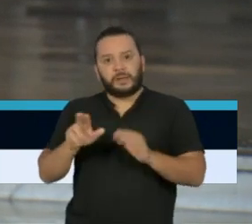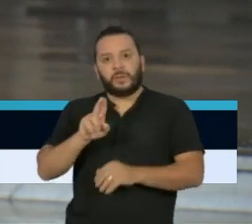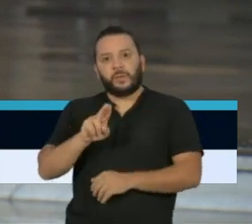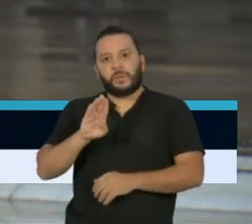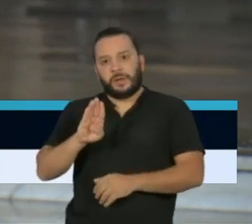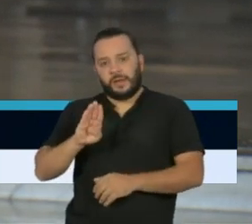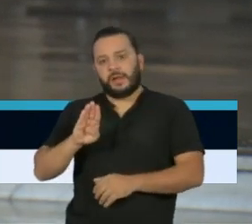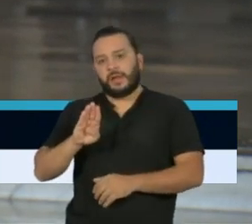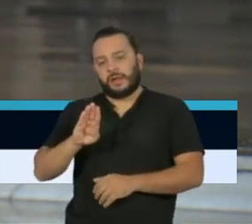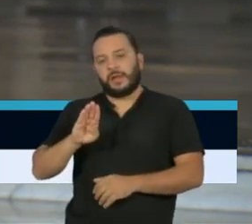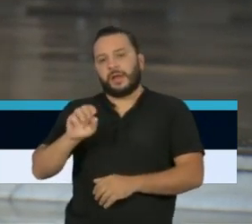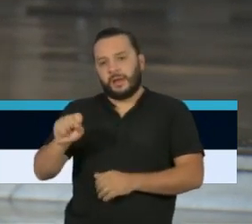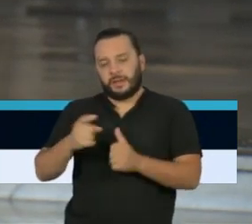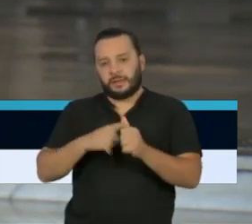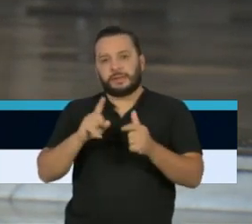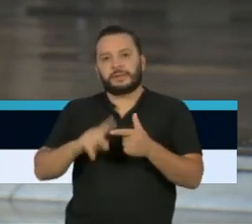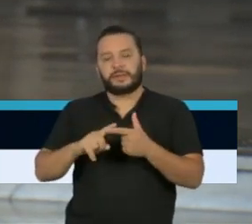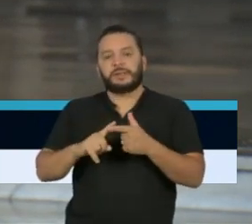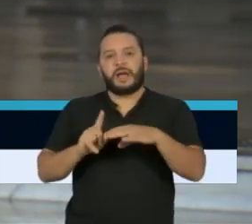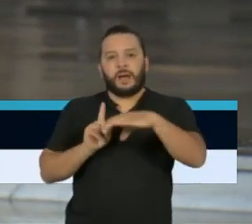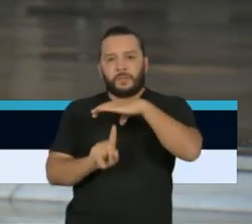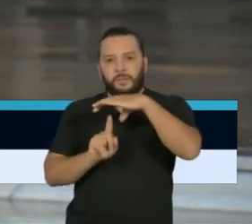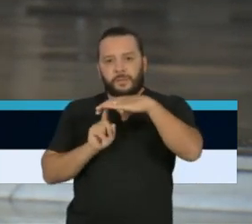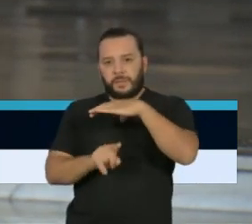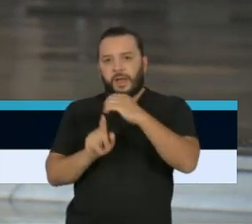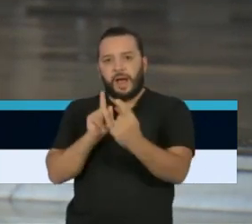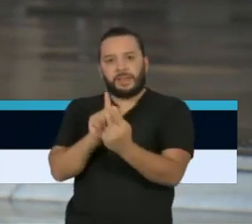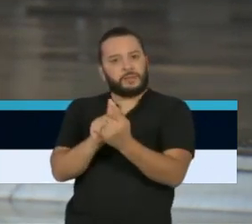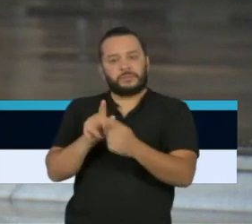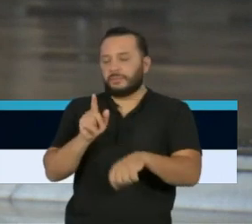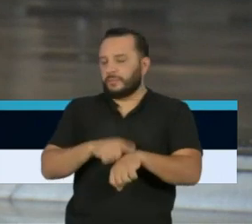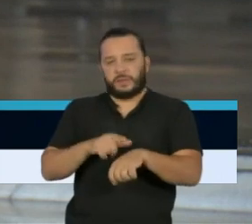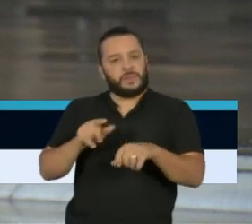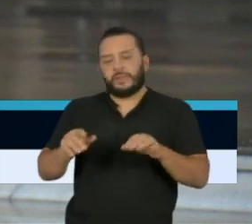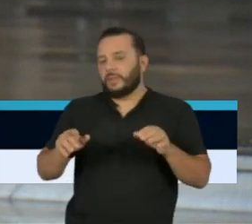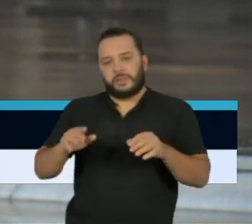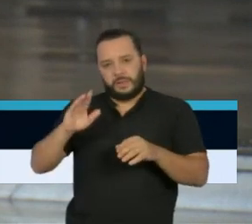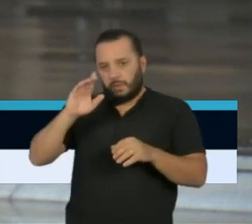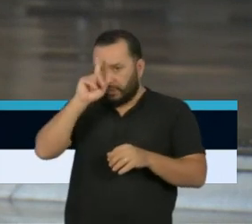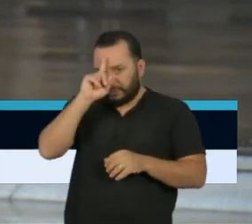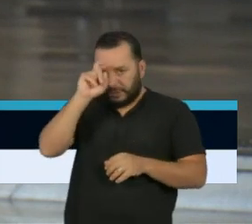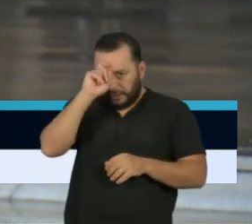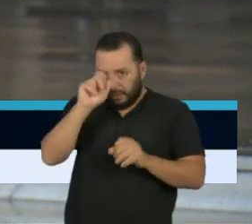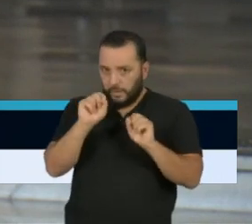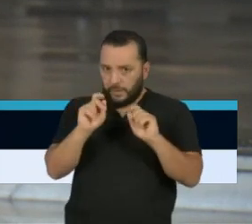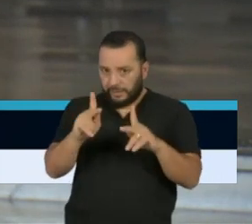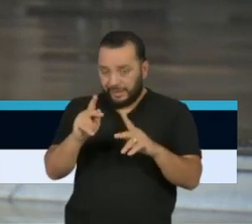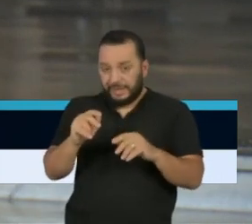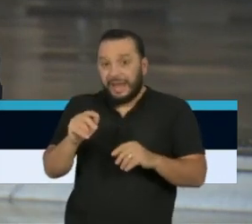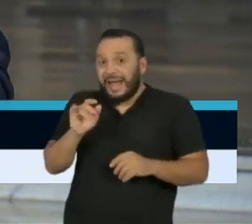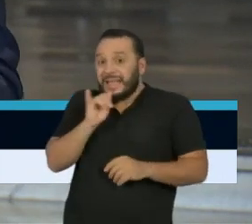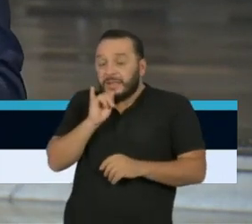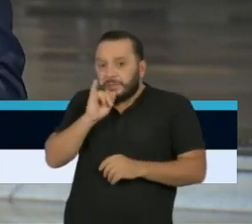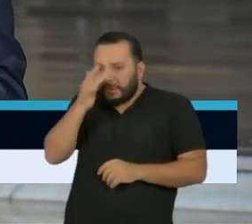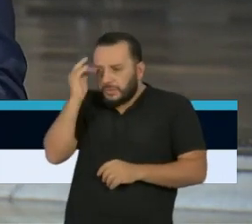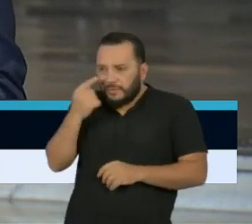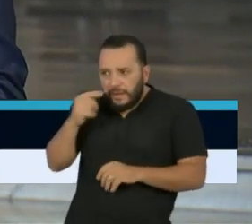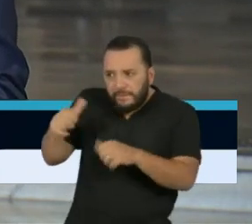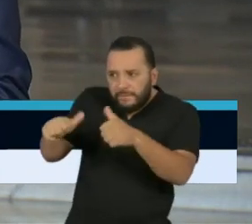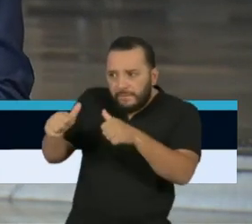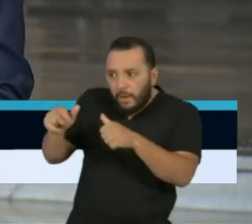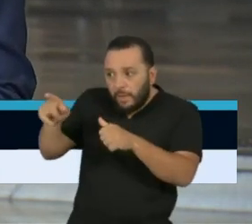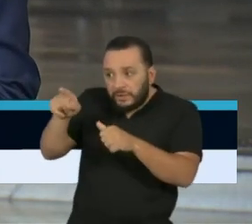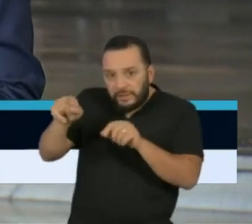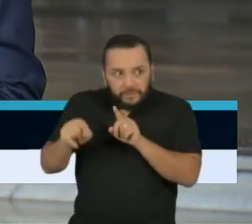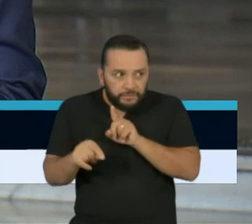o pronto-socorro, o hospital municipal local, e aí o sistema de regulação leva para esses 3